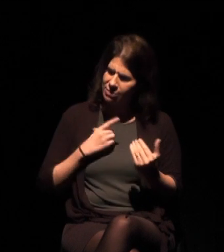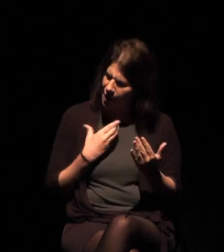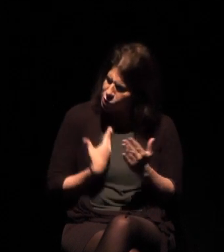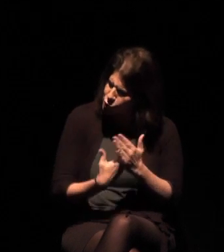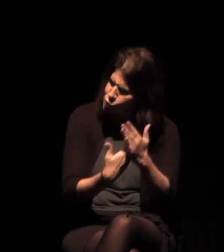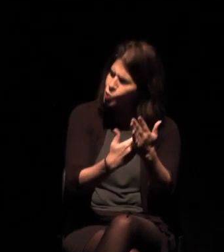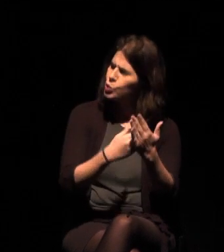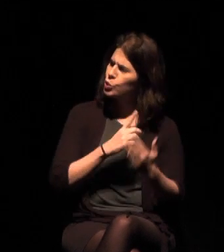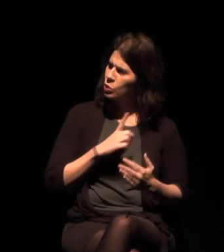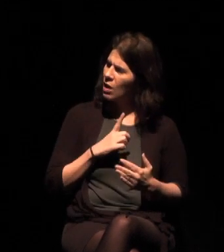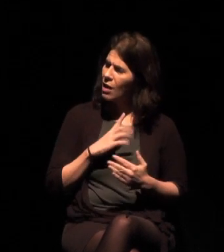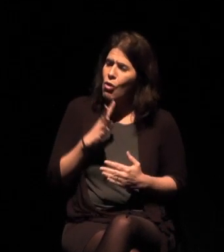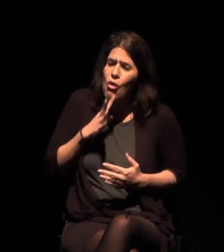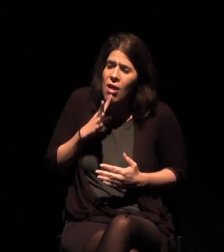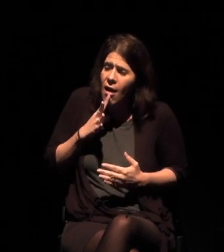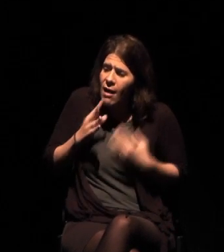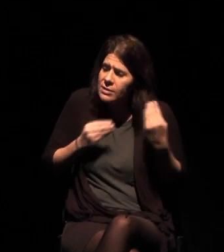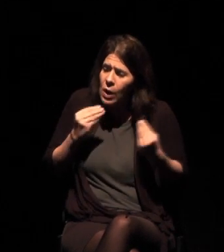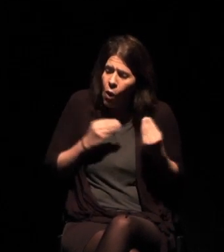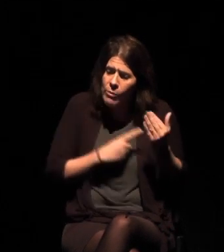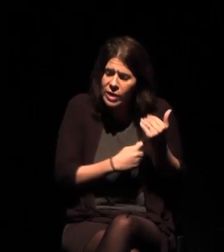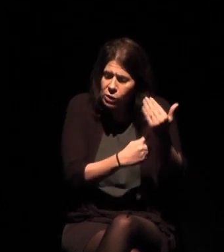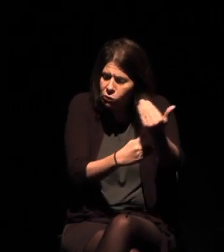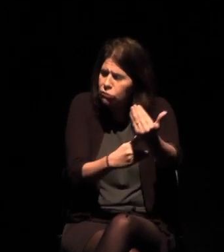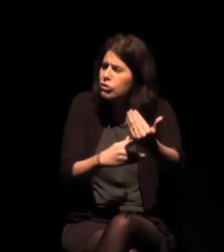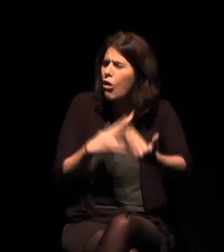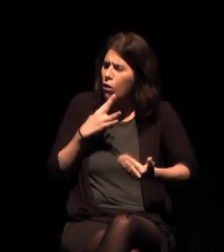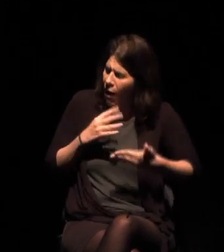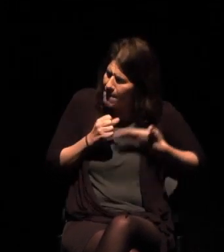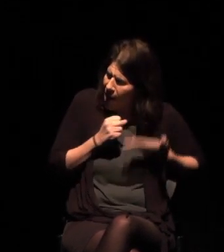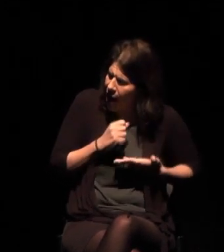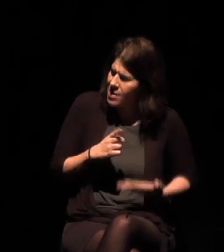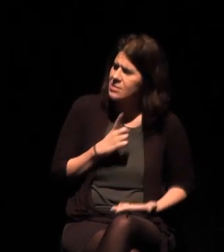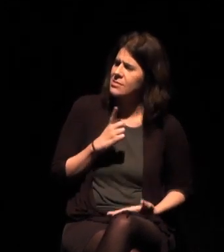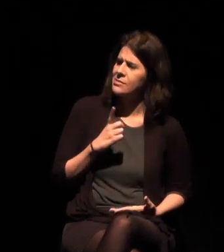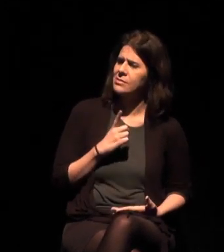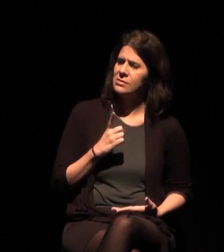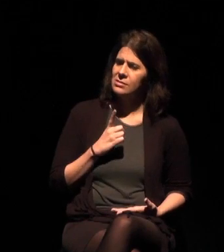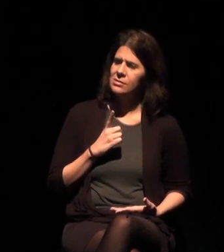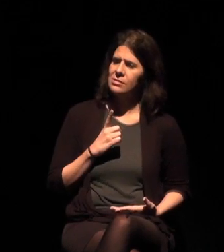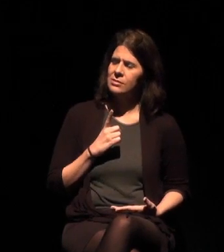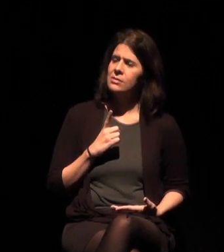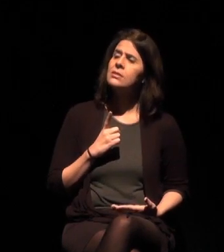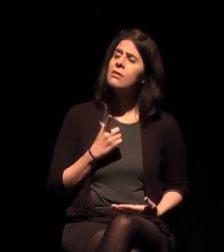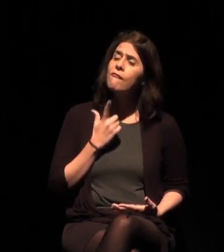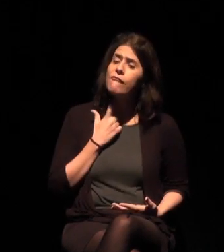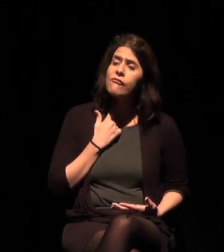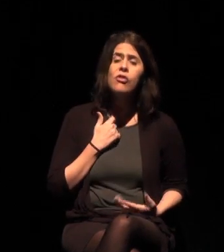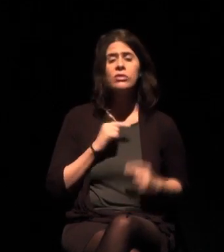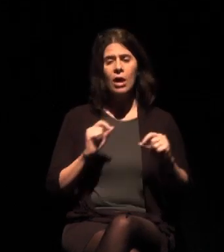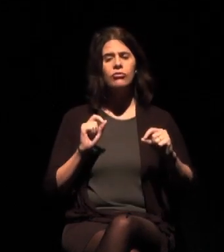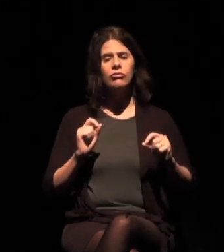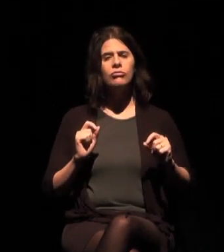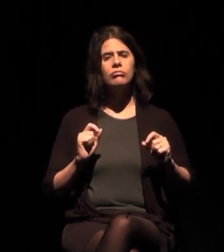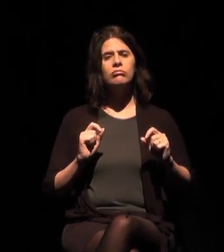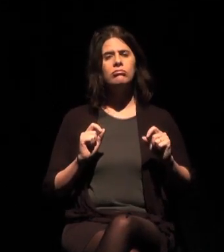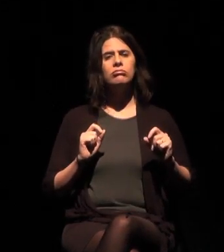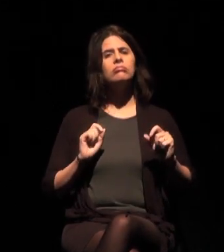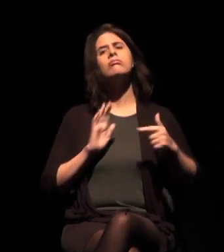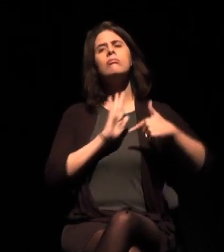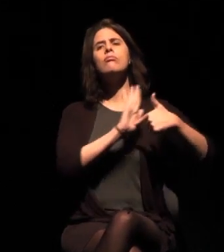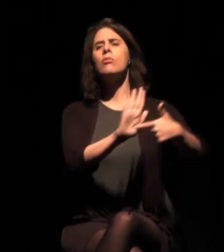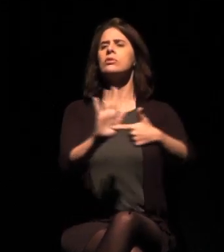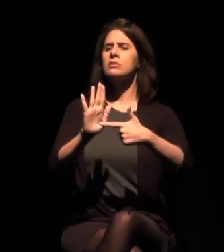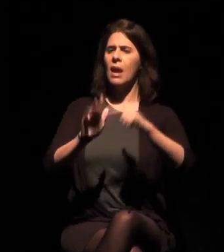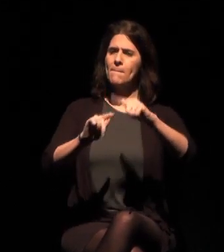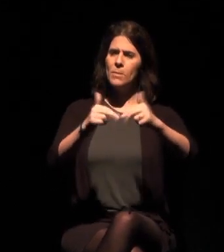base tecnológica e portanto com muita vontade de se aposentar em facto no mercado com produtos novos